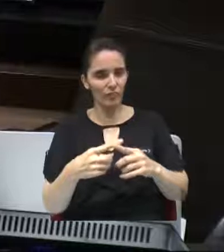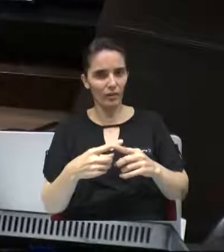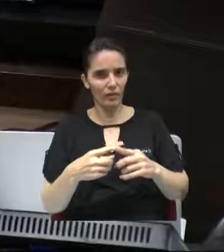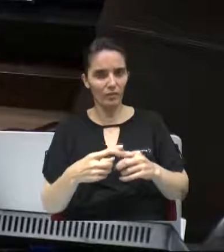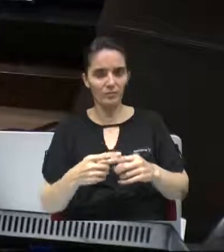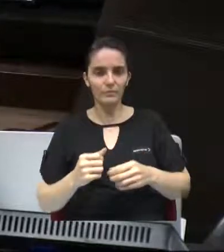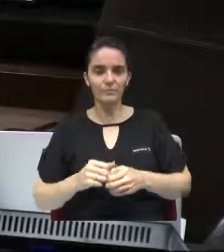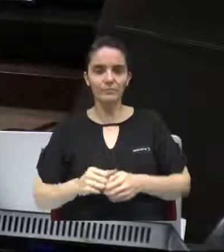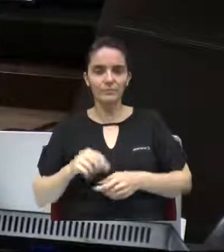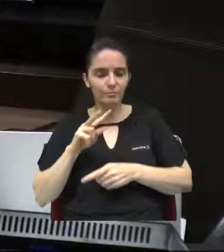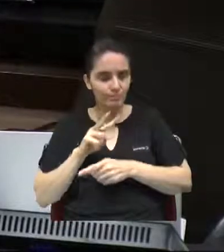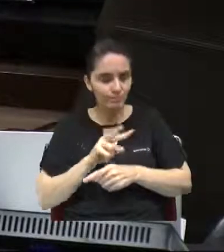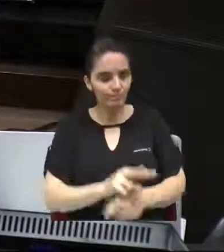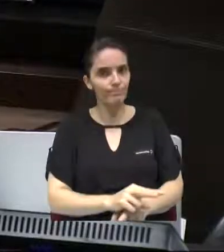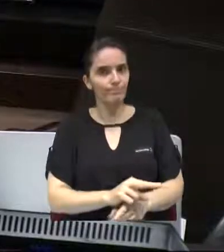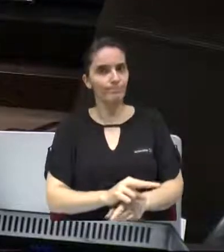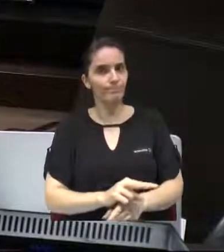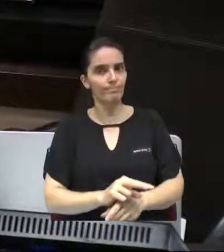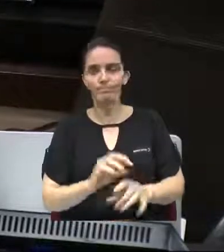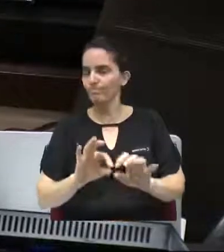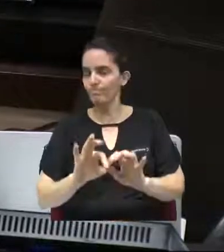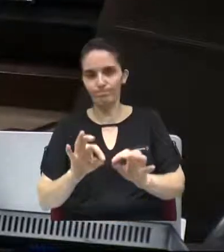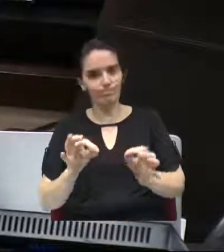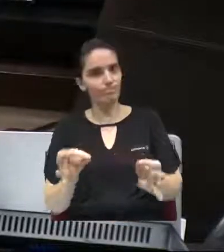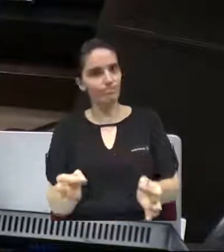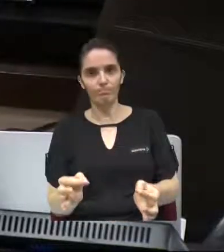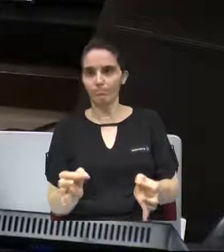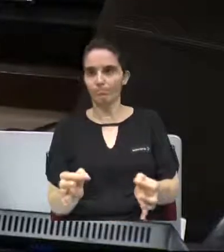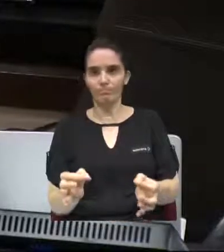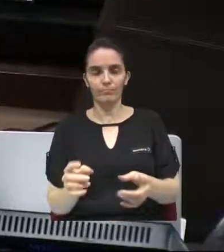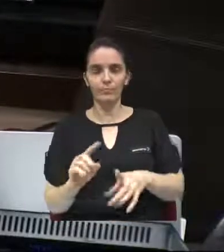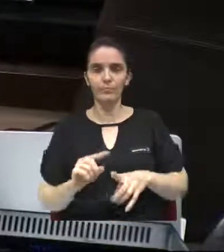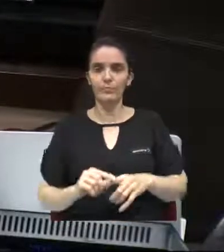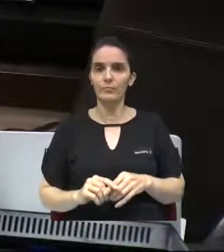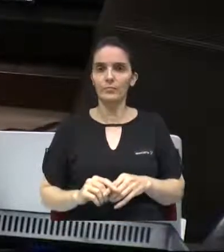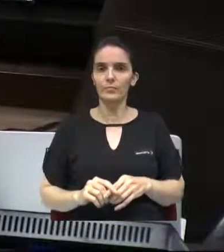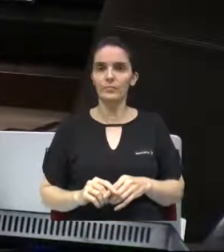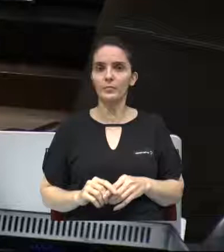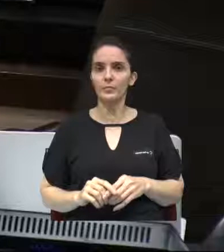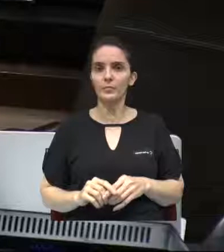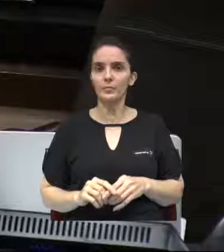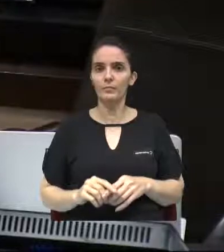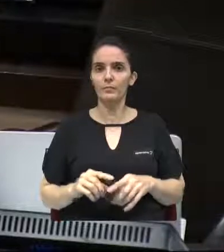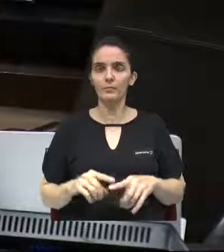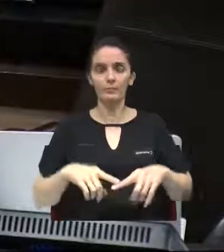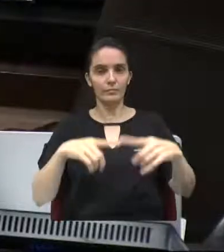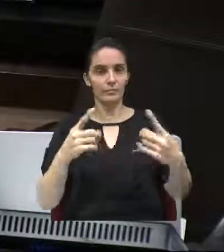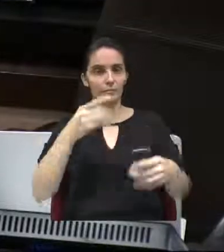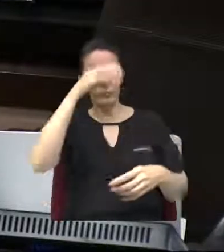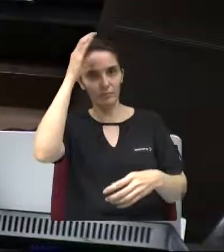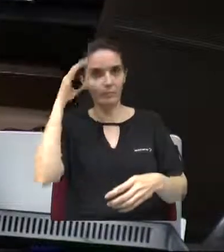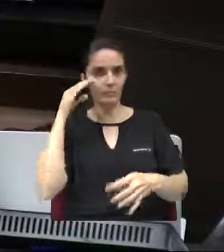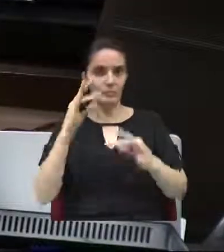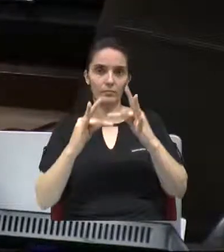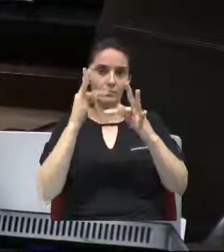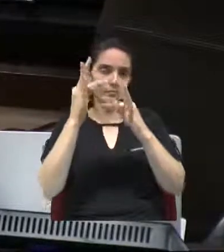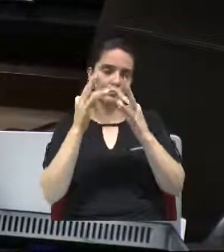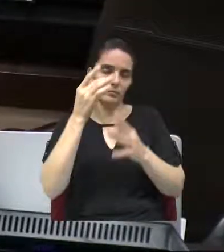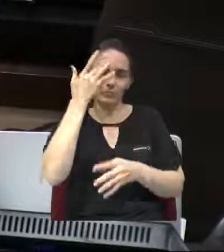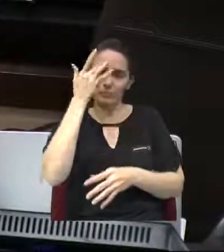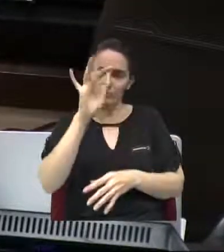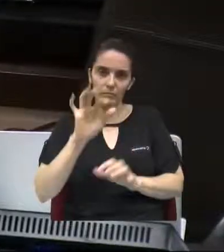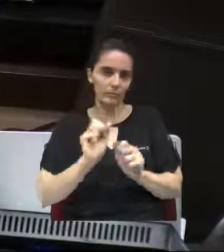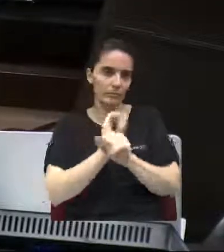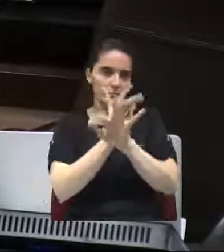para cidade pequena, para cidade planejada, e outros pontos que tecnicamente eu não vou ter aí a competência para esclarecer.